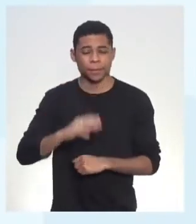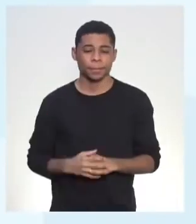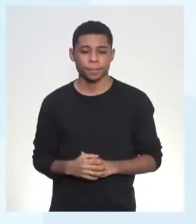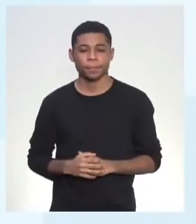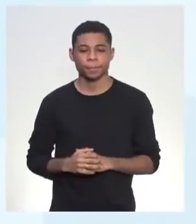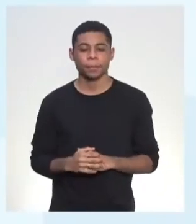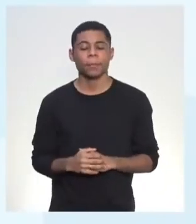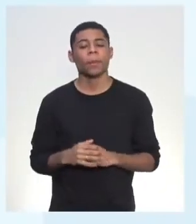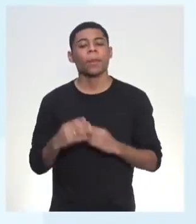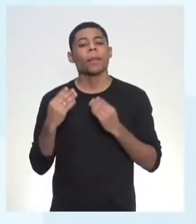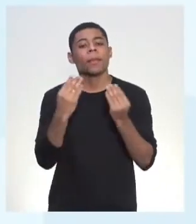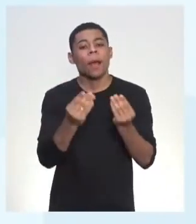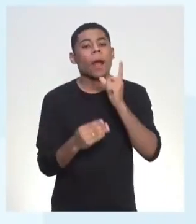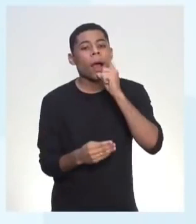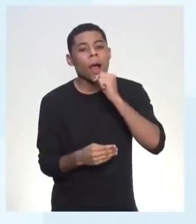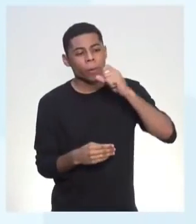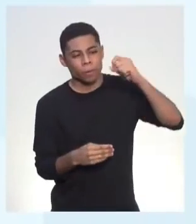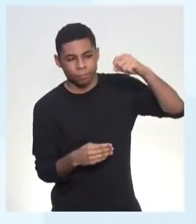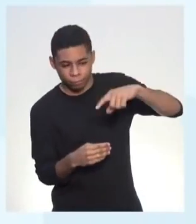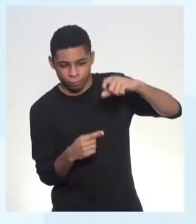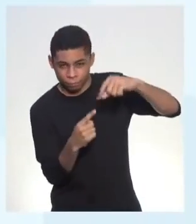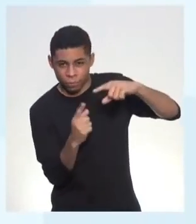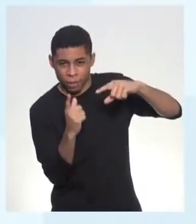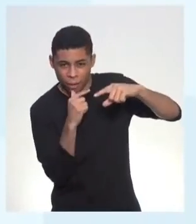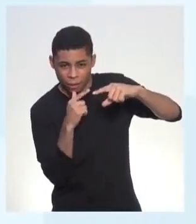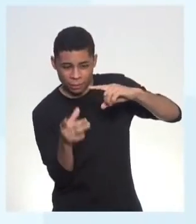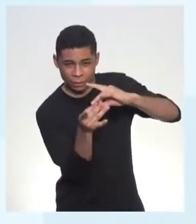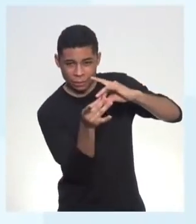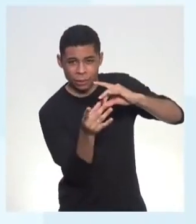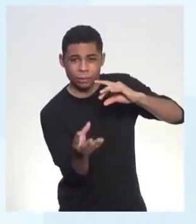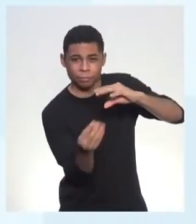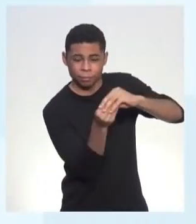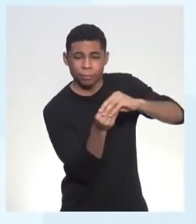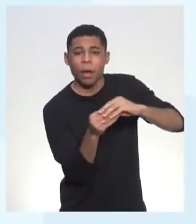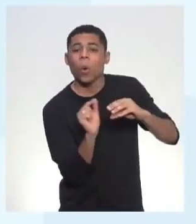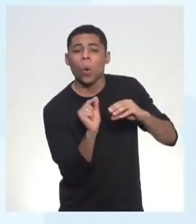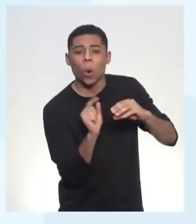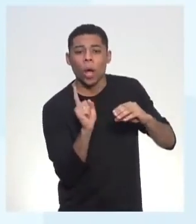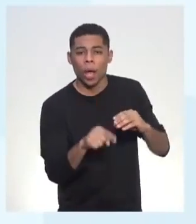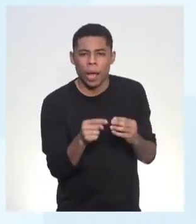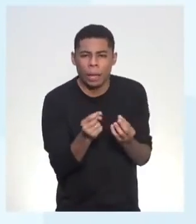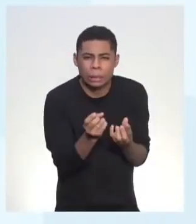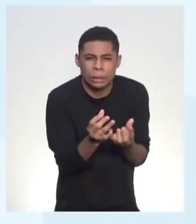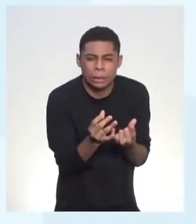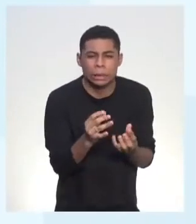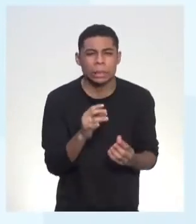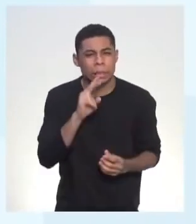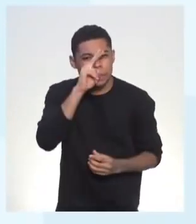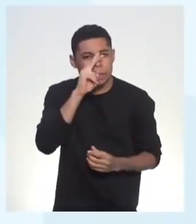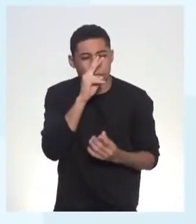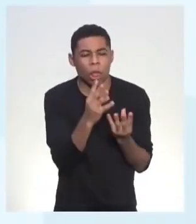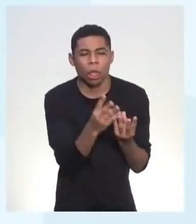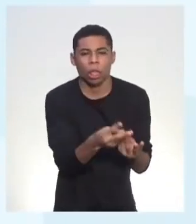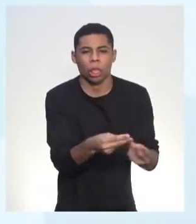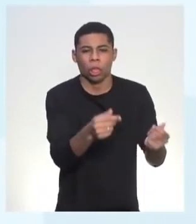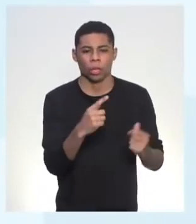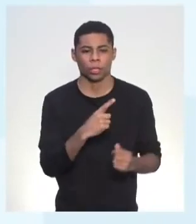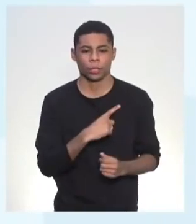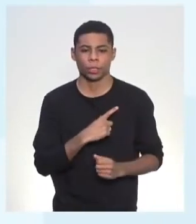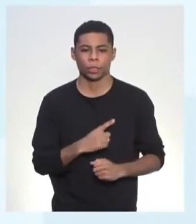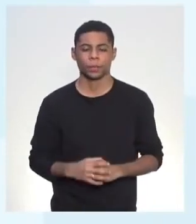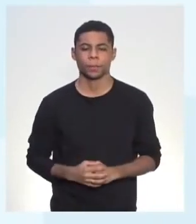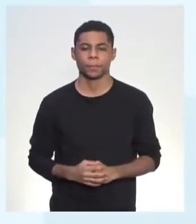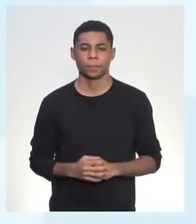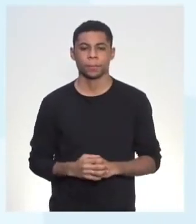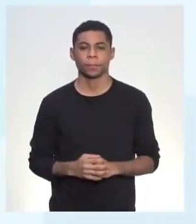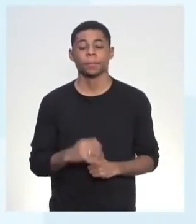ele deixa a água, ele sofre reação com a água e deixa ela ácida. Isso causa o deterioramento de monumentos.